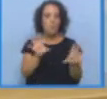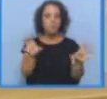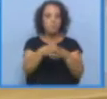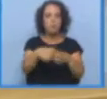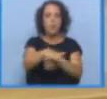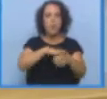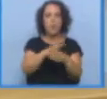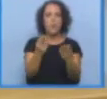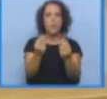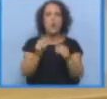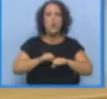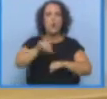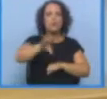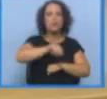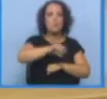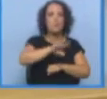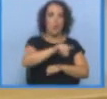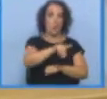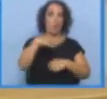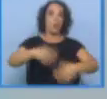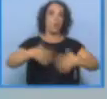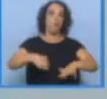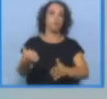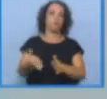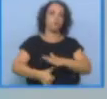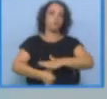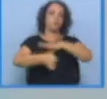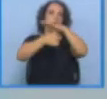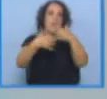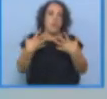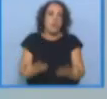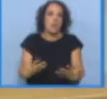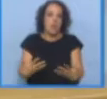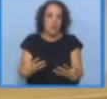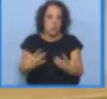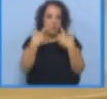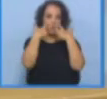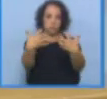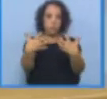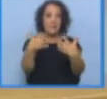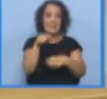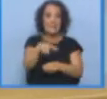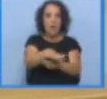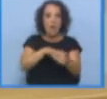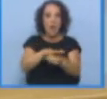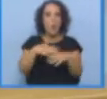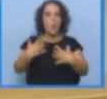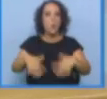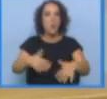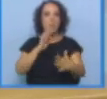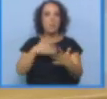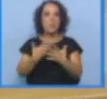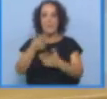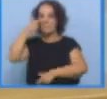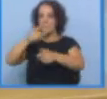setor das distribuições dos supermercados. E, setor nevrálgico. Exatamente, nevrálgico neste momento e muito suscetível de gerar o ódio